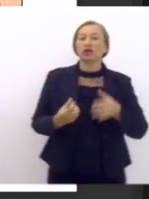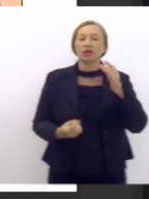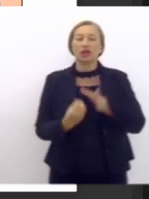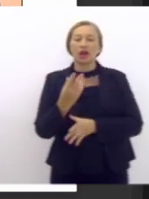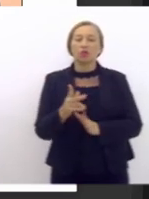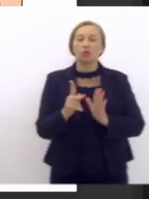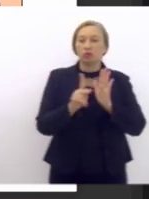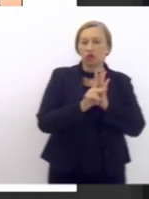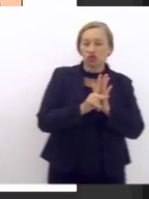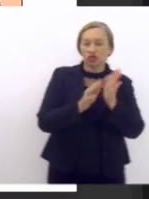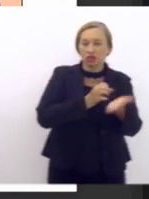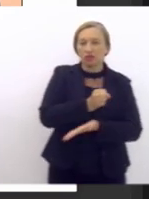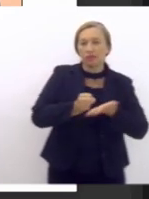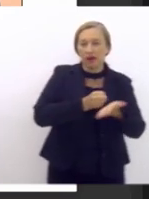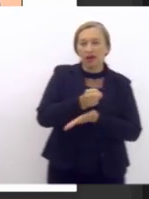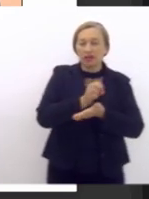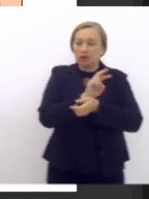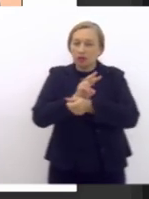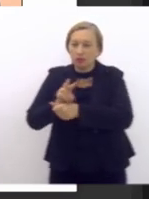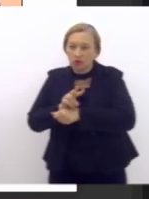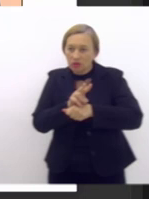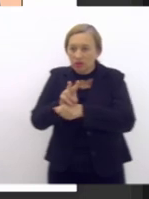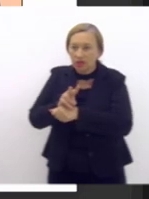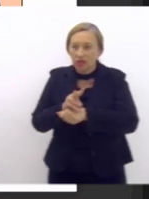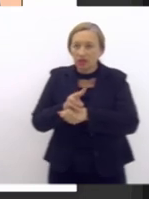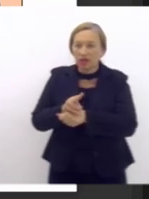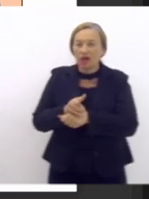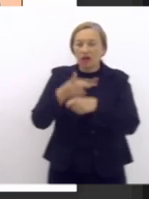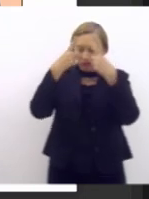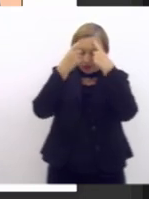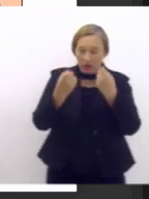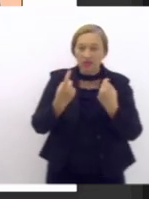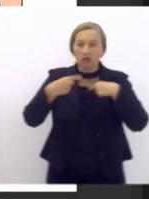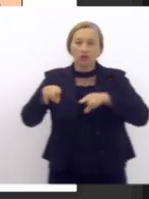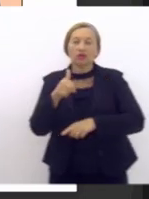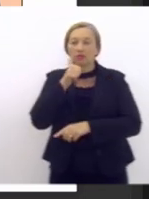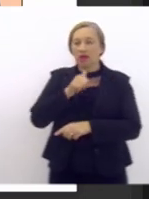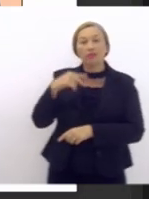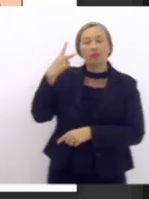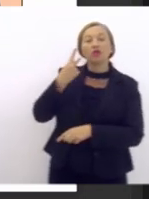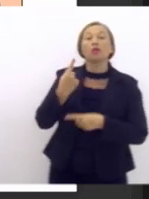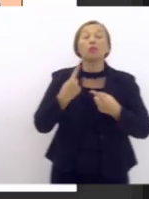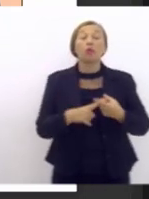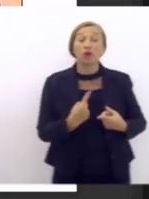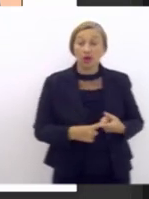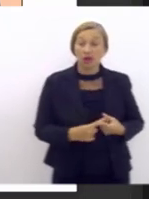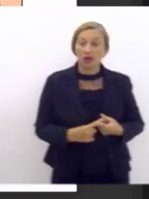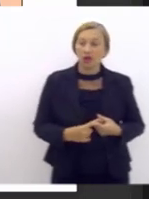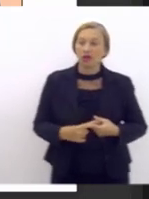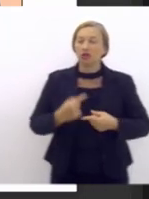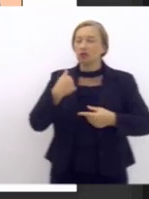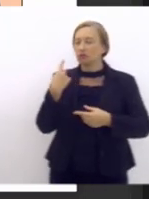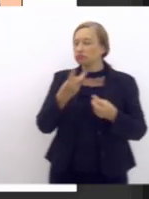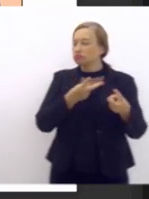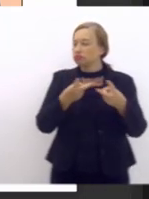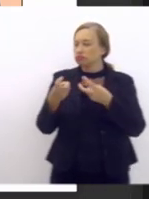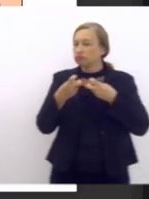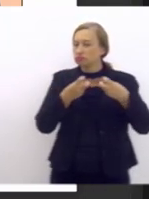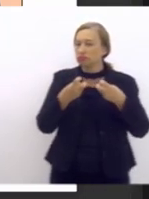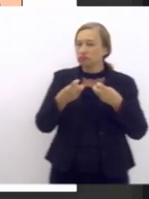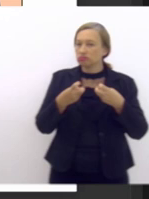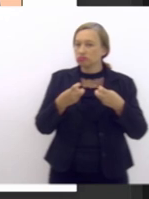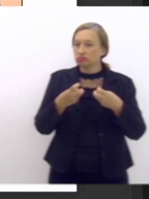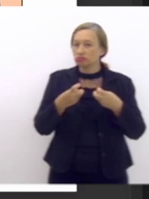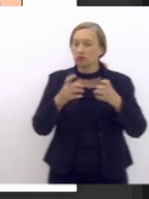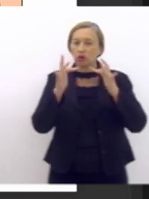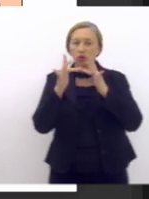projeto piloto de monitoramento da violência política contra mulheres. Isso porque nós estávamos identificando, em contato